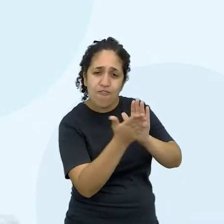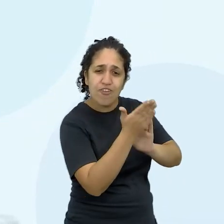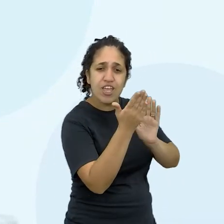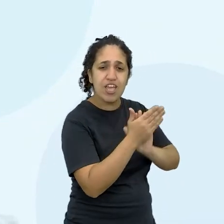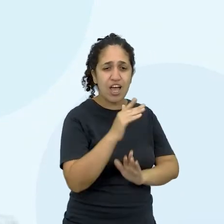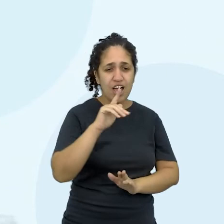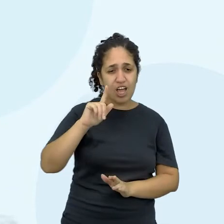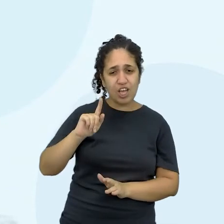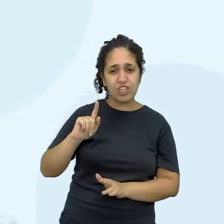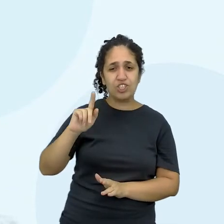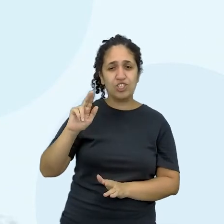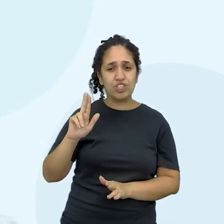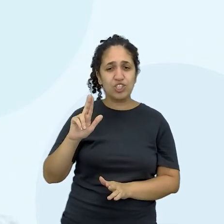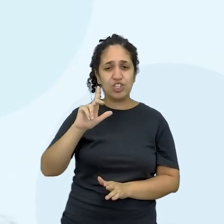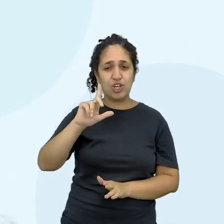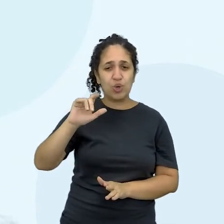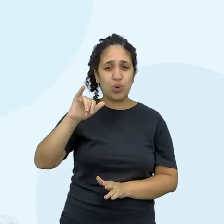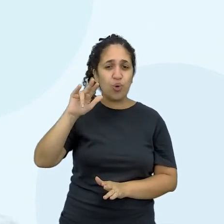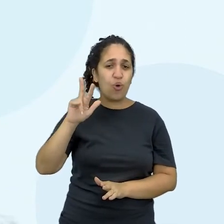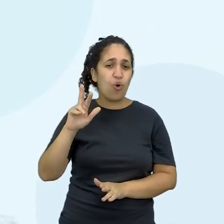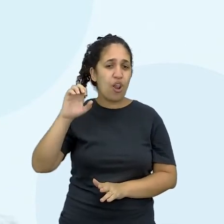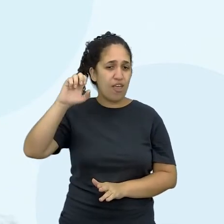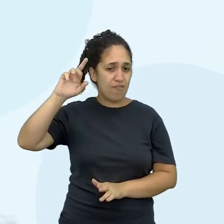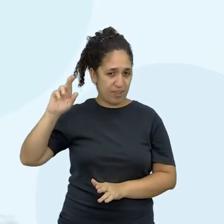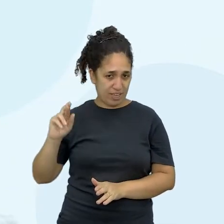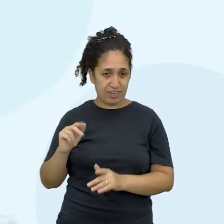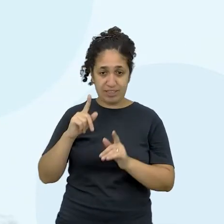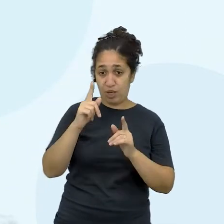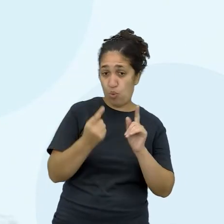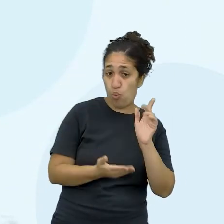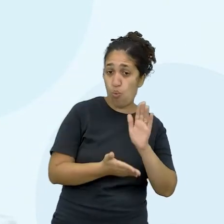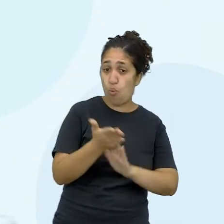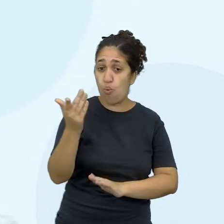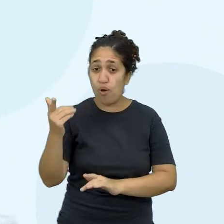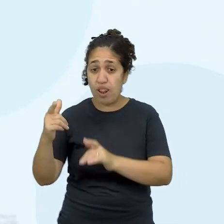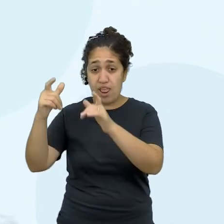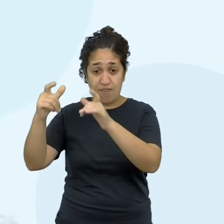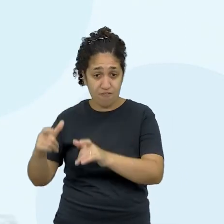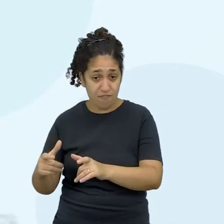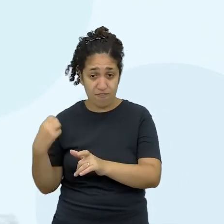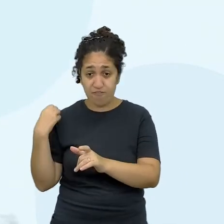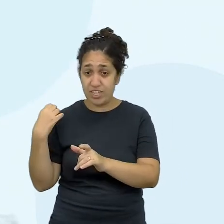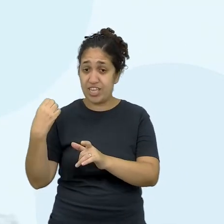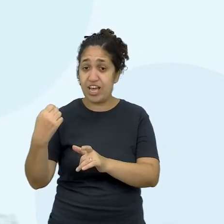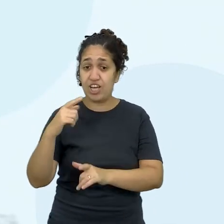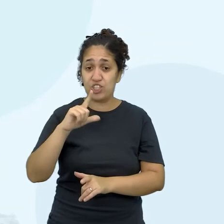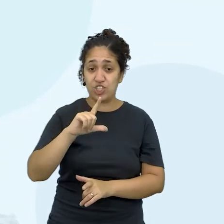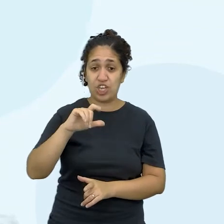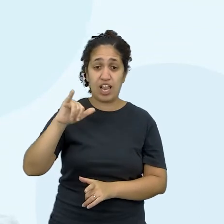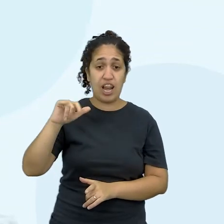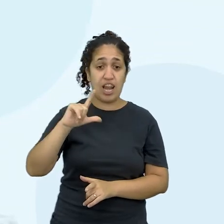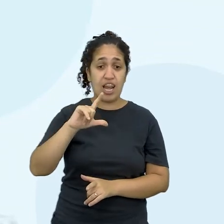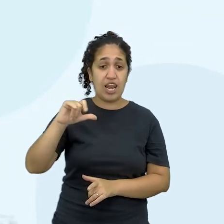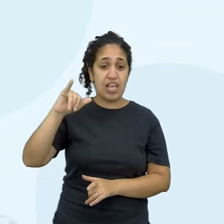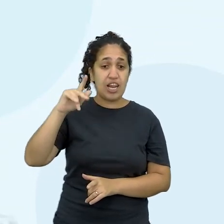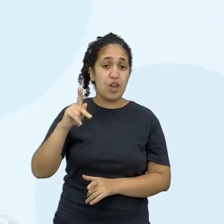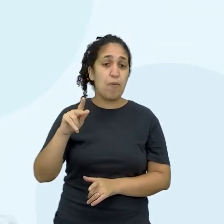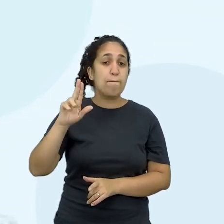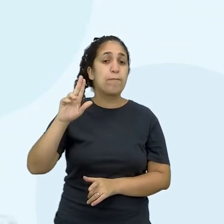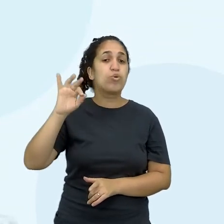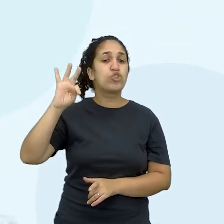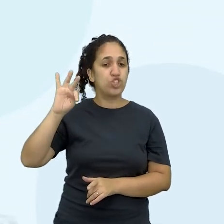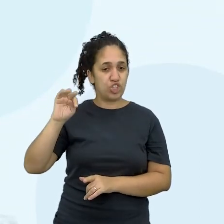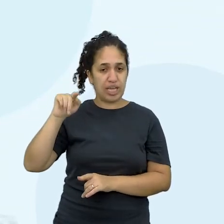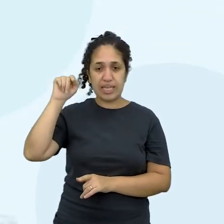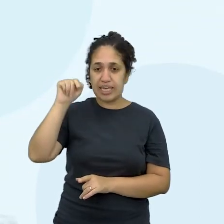São vários livrinhos, né? Ele vai para Lilliput, que é a mais famosa essa daí, que é um reino que todas as